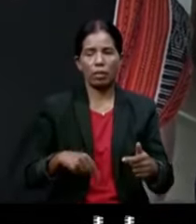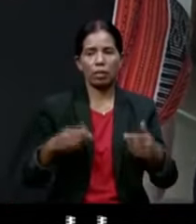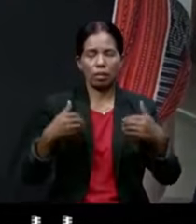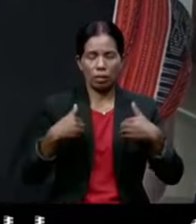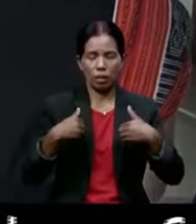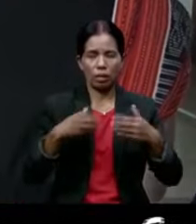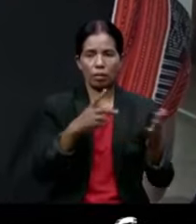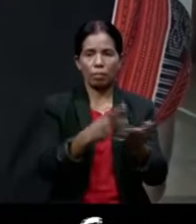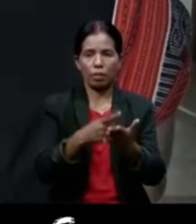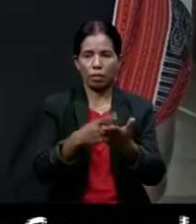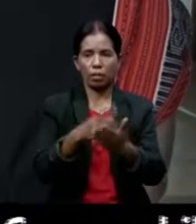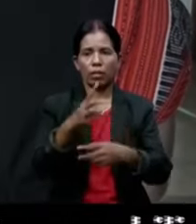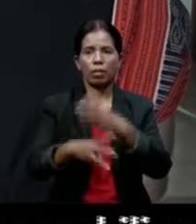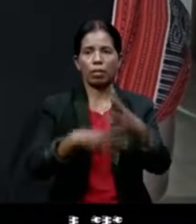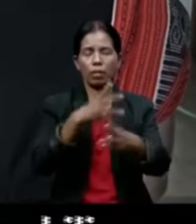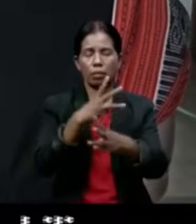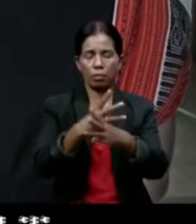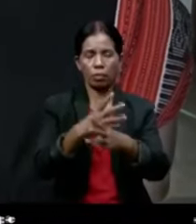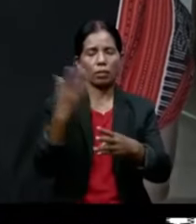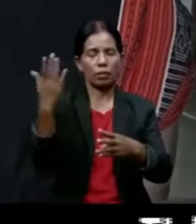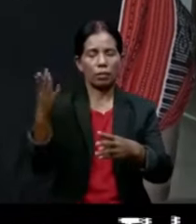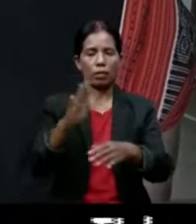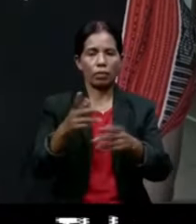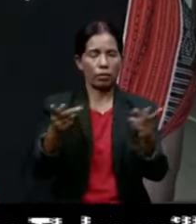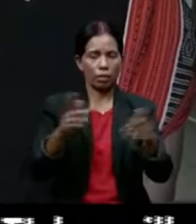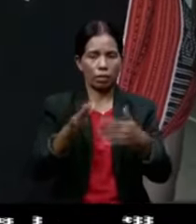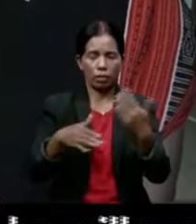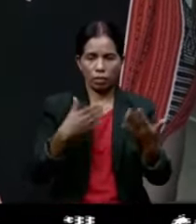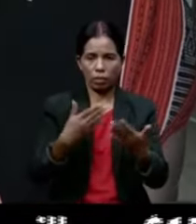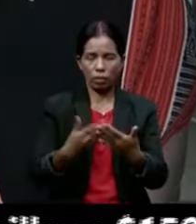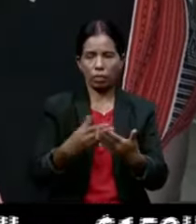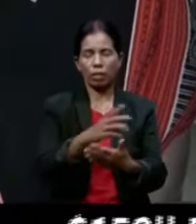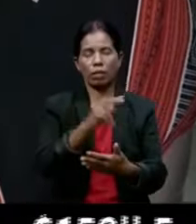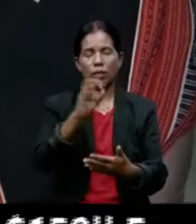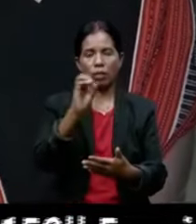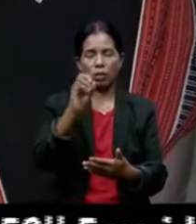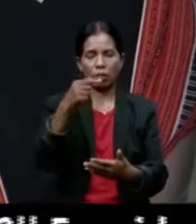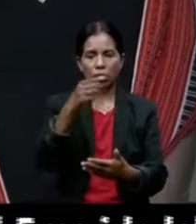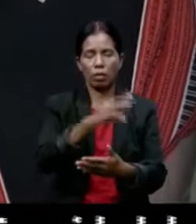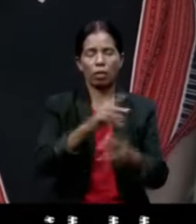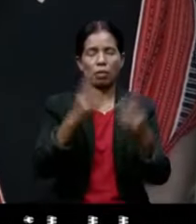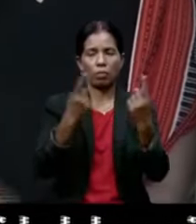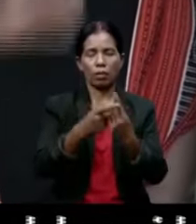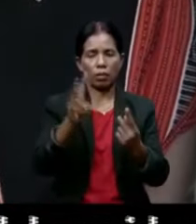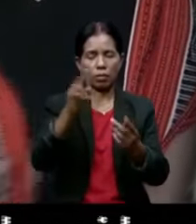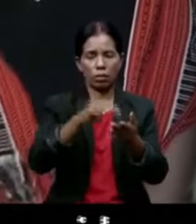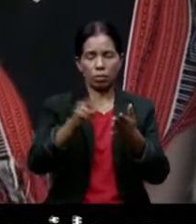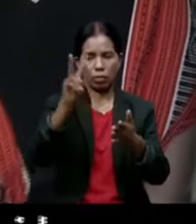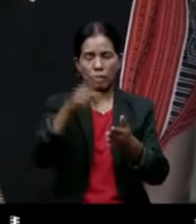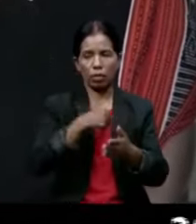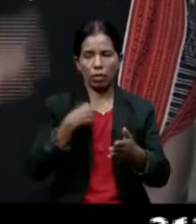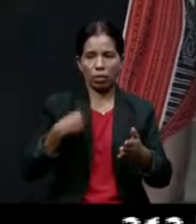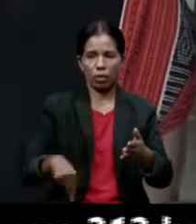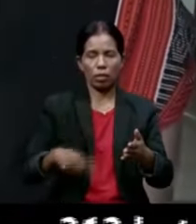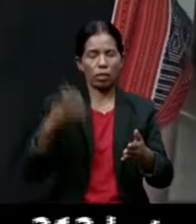projetos Yamundo e a projetos de Solomon Islands e a Papua Nova Guiné. Companhia número um e a China, também a projetos